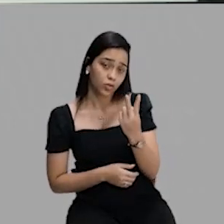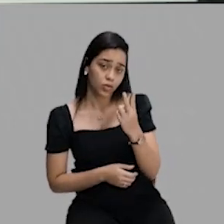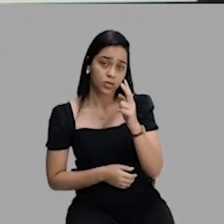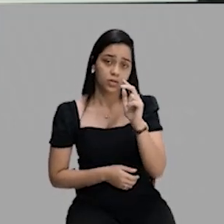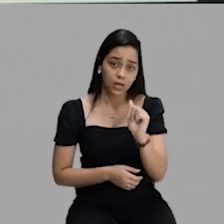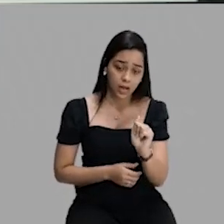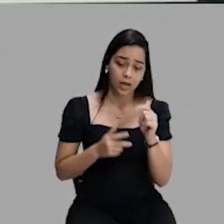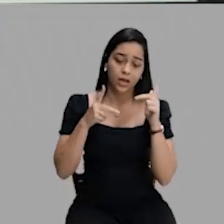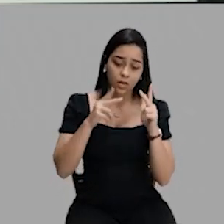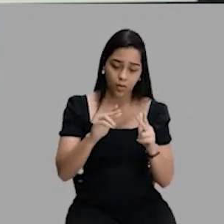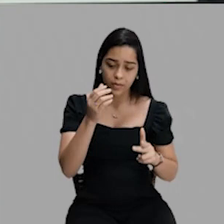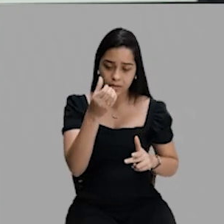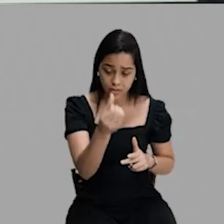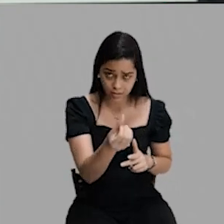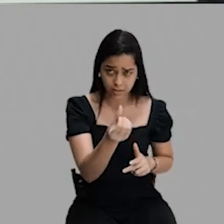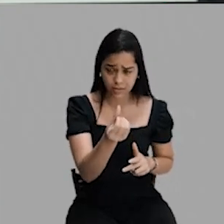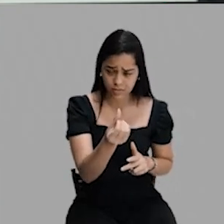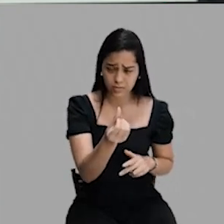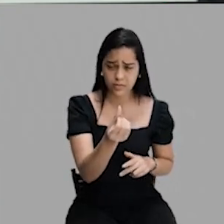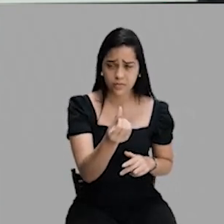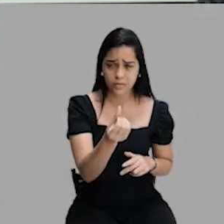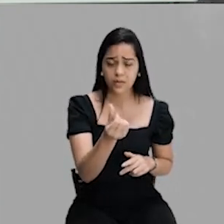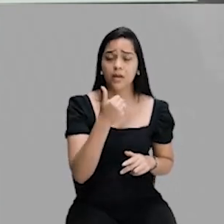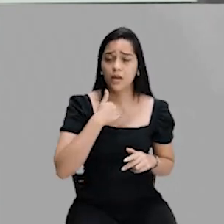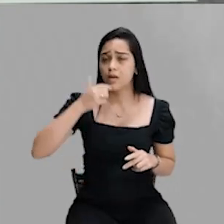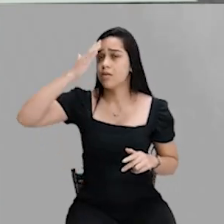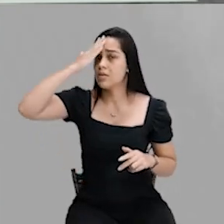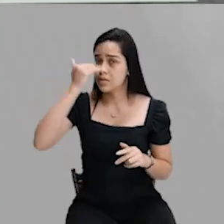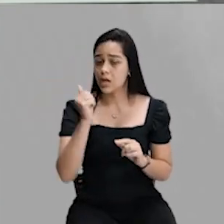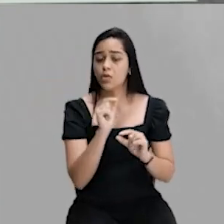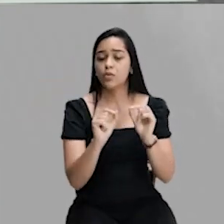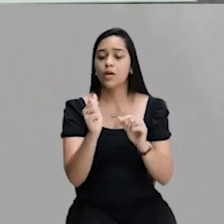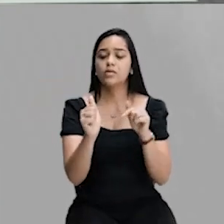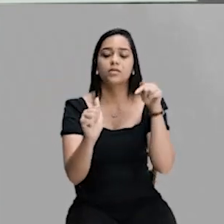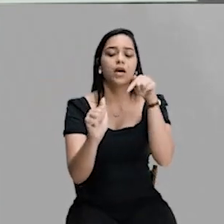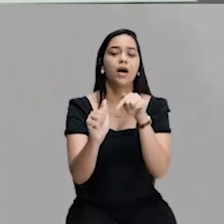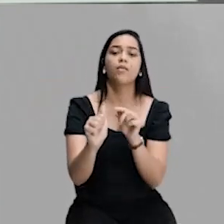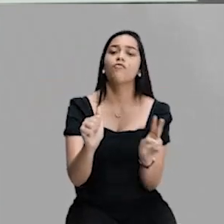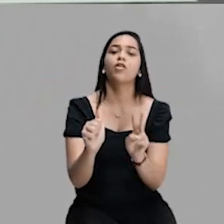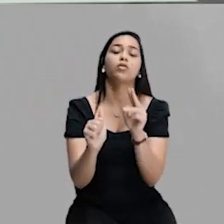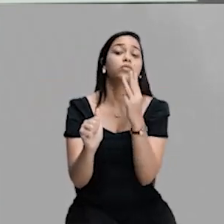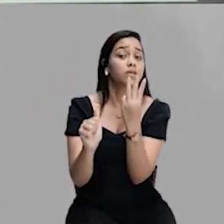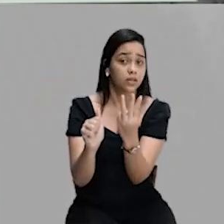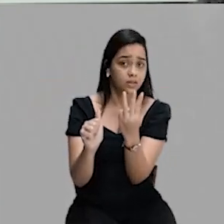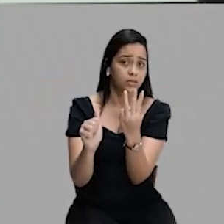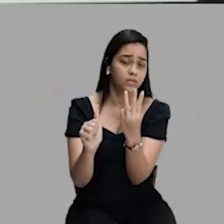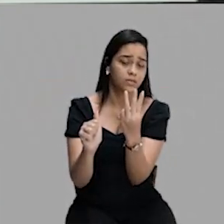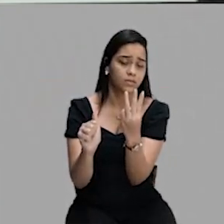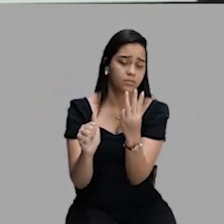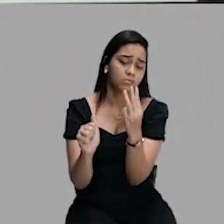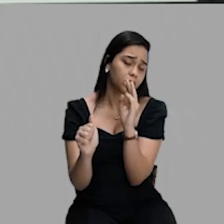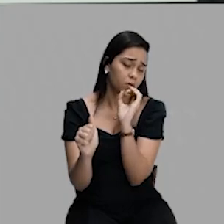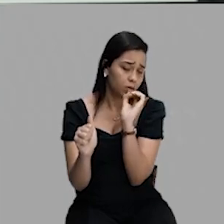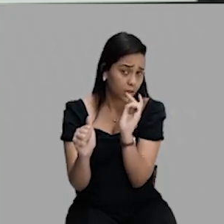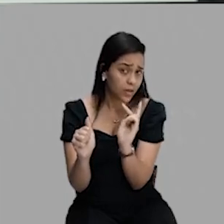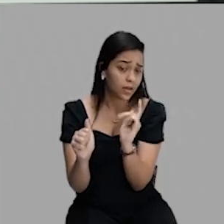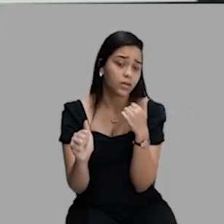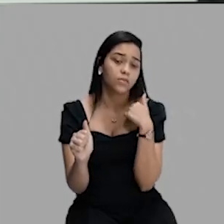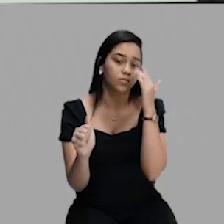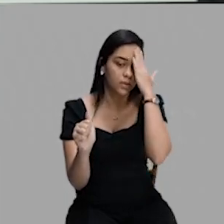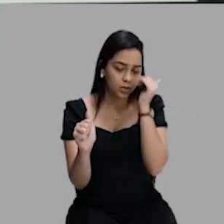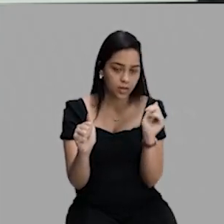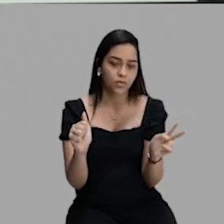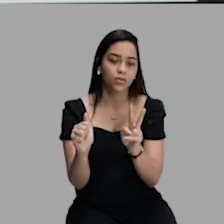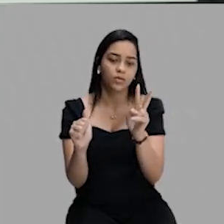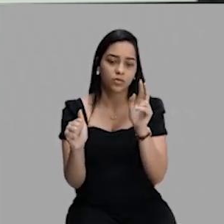2A igual a 6, eu já sei que esse A vale 3. Beleza. Já